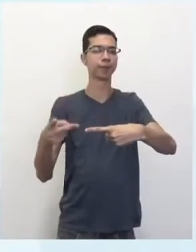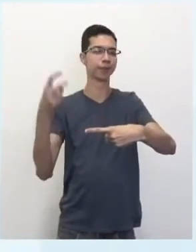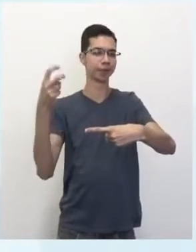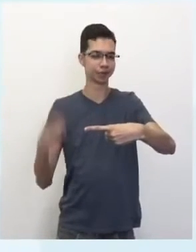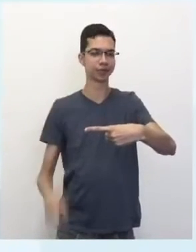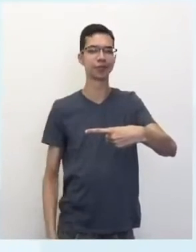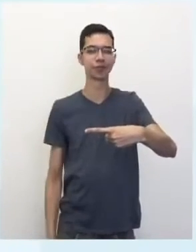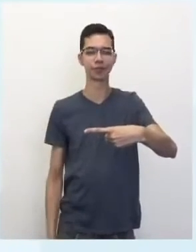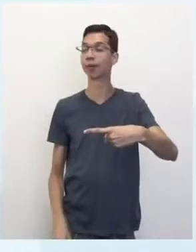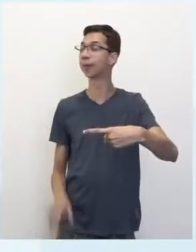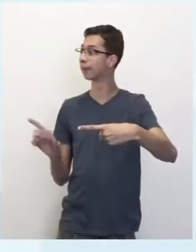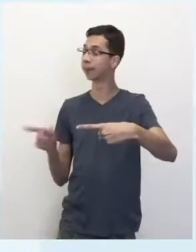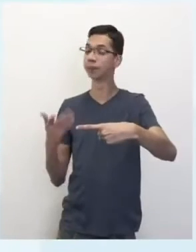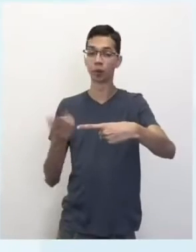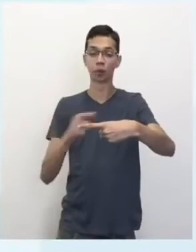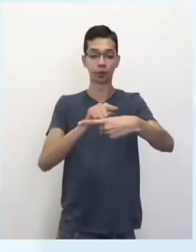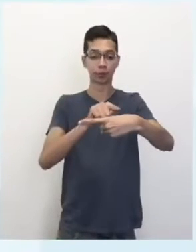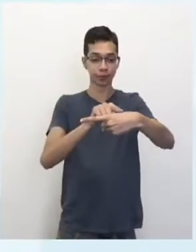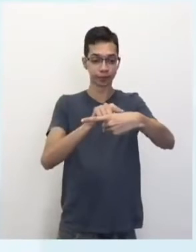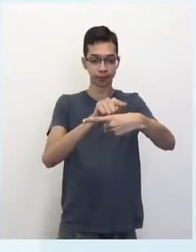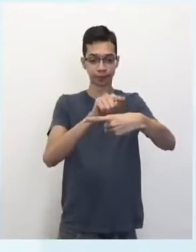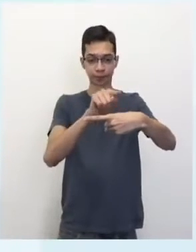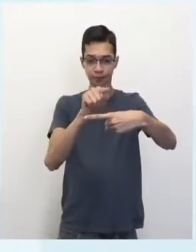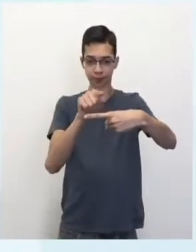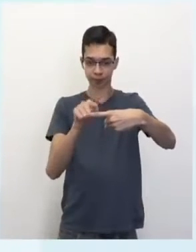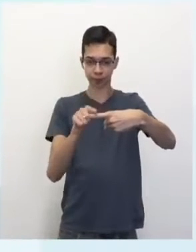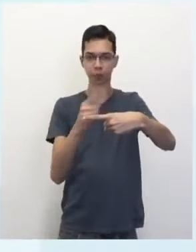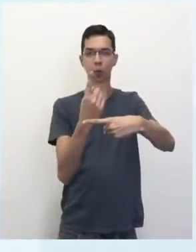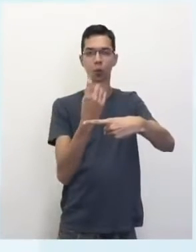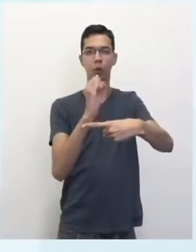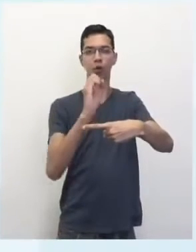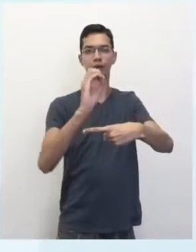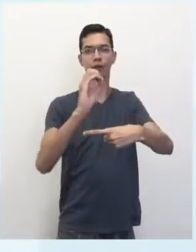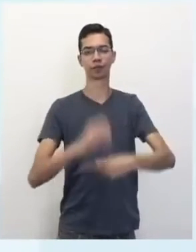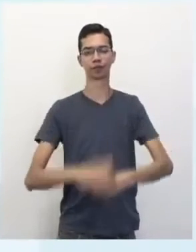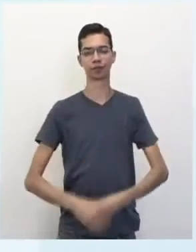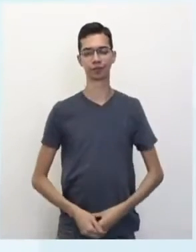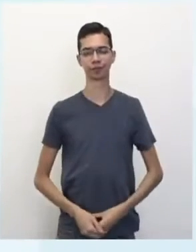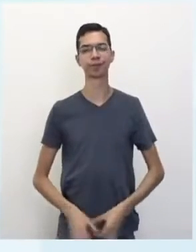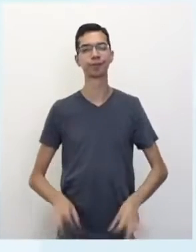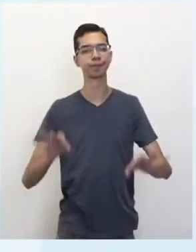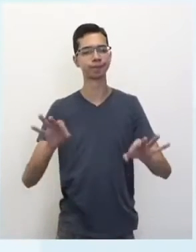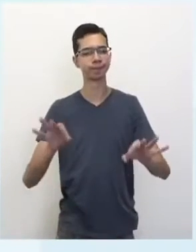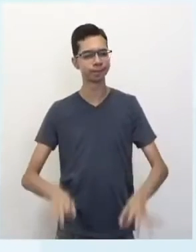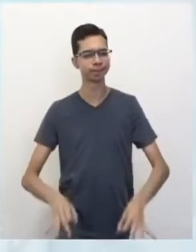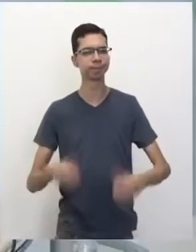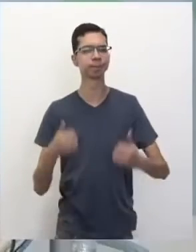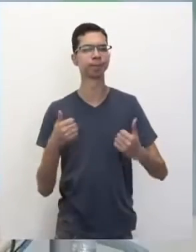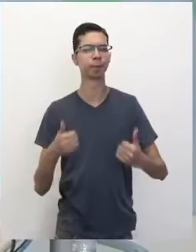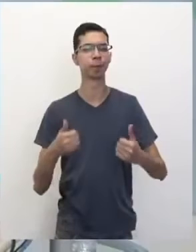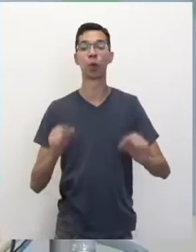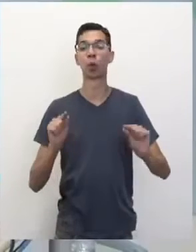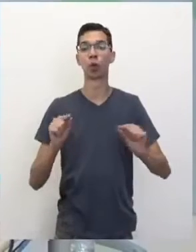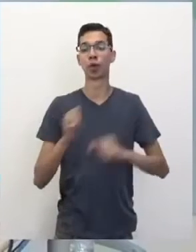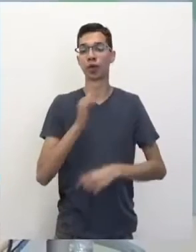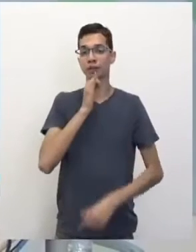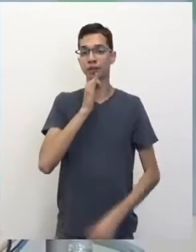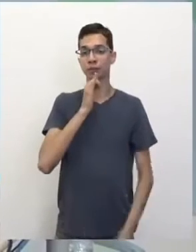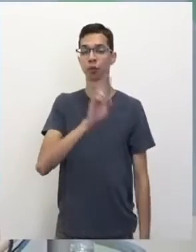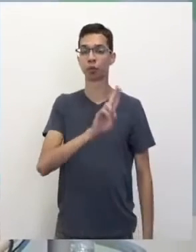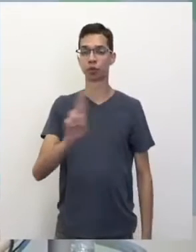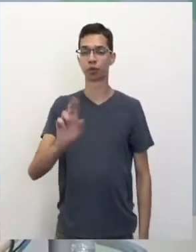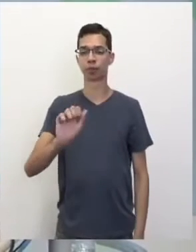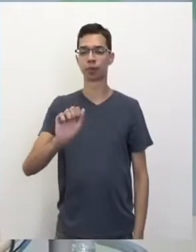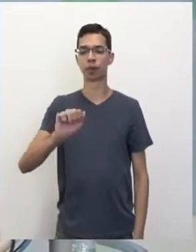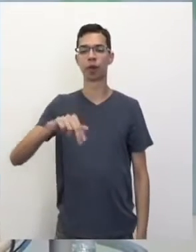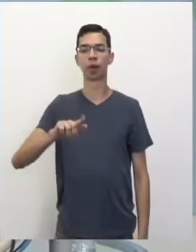de 180 graus. Muito bem, muito bem. No caso, o ângulo é sempre a abertura entre dois segmentos de reta,